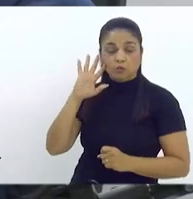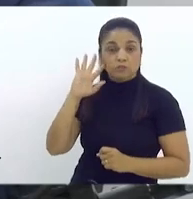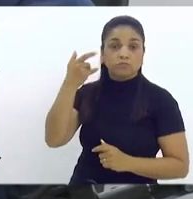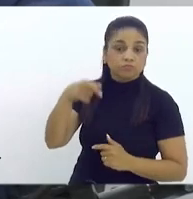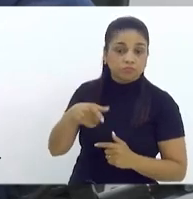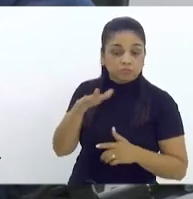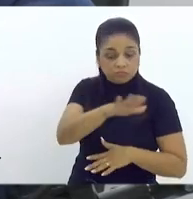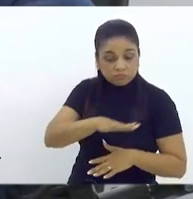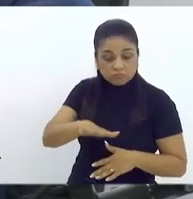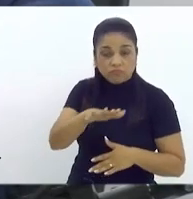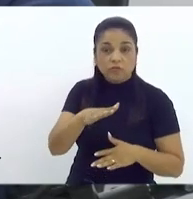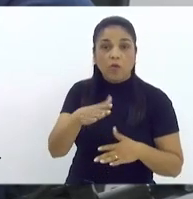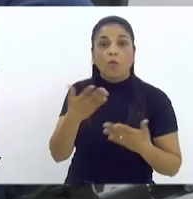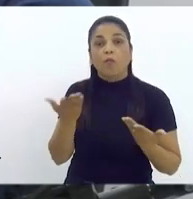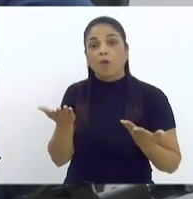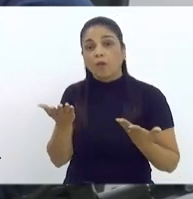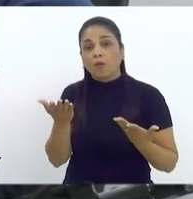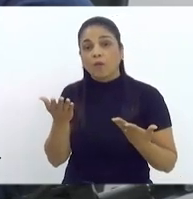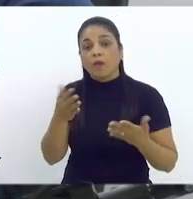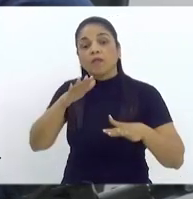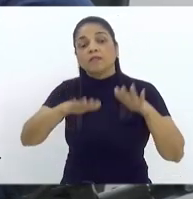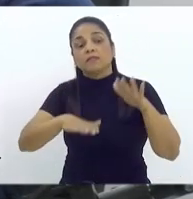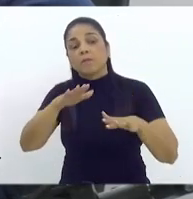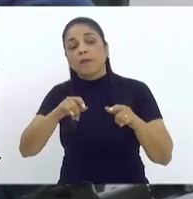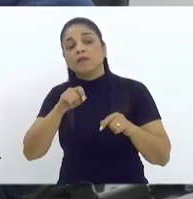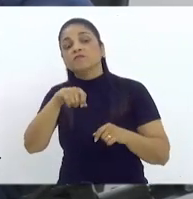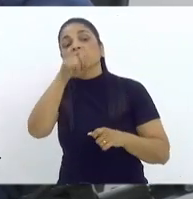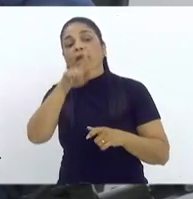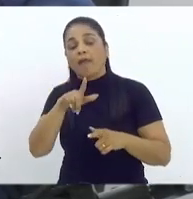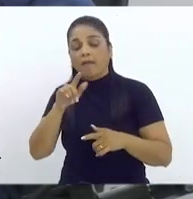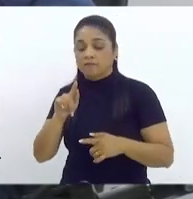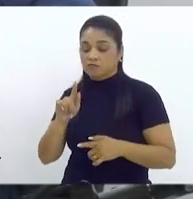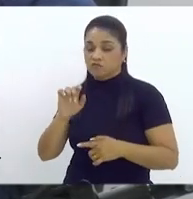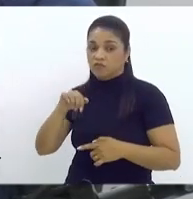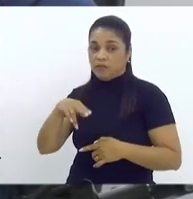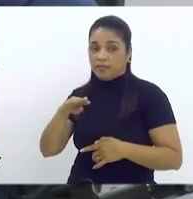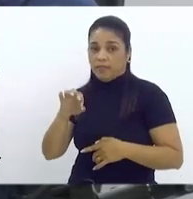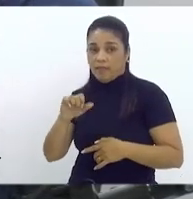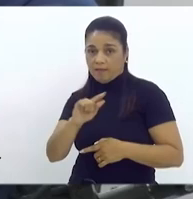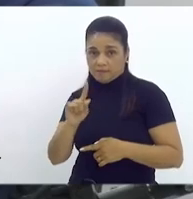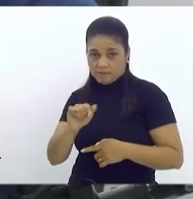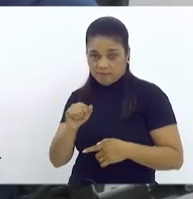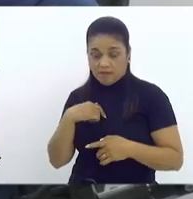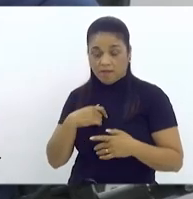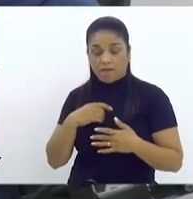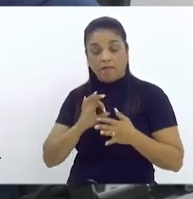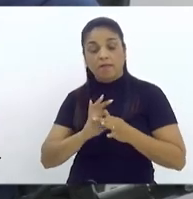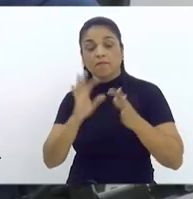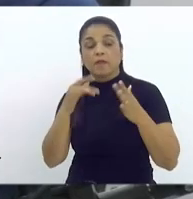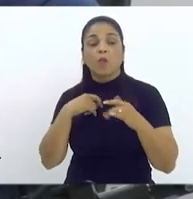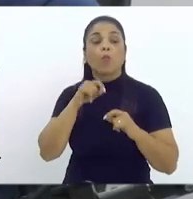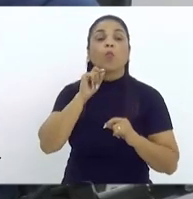região, o que depende da Genersa para isso? Precisa de algum aval, de alguma autorização, de